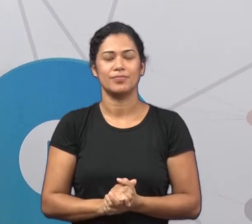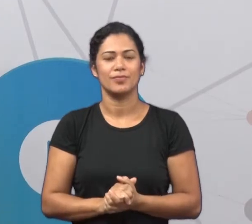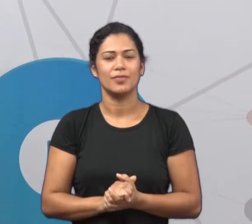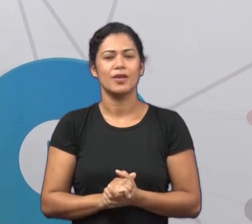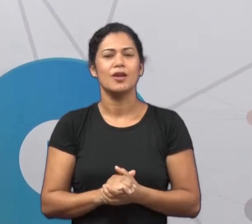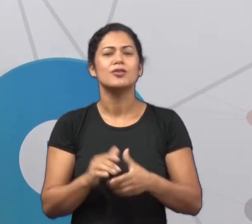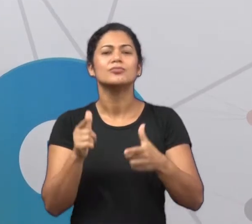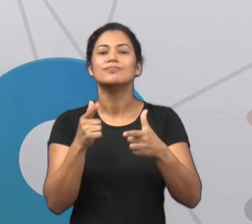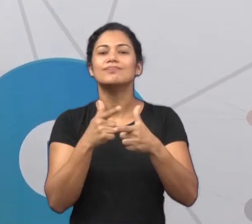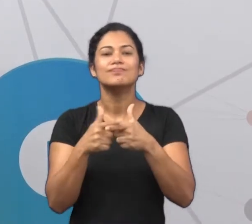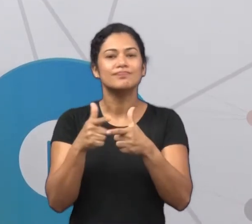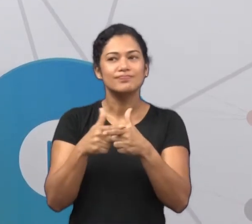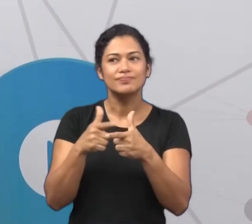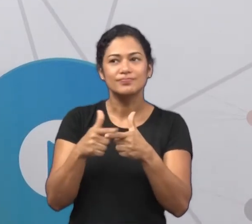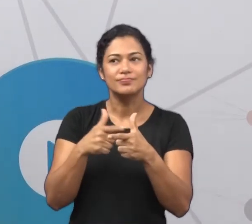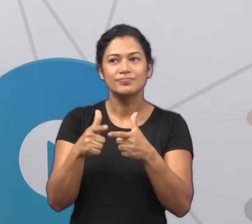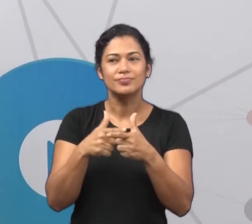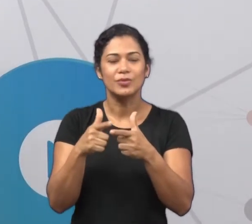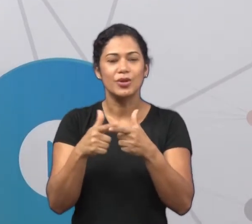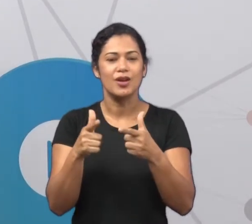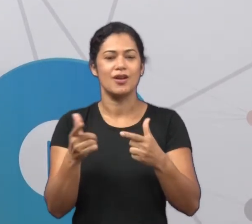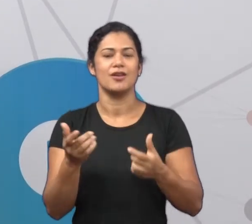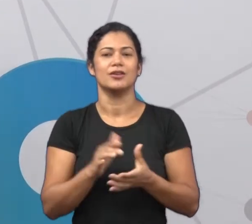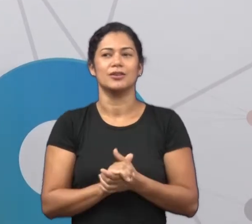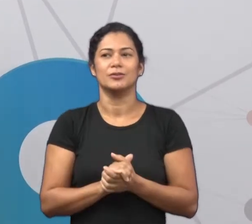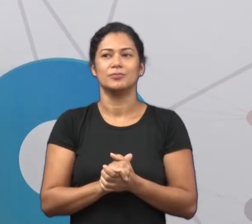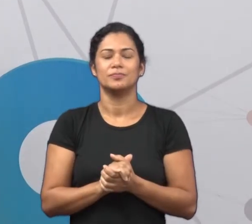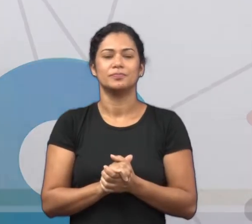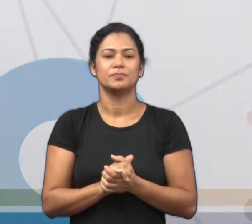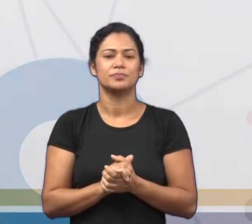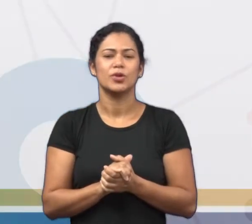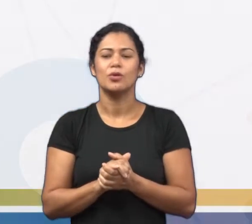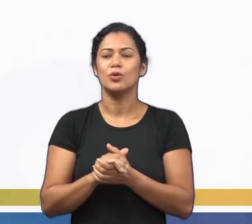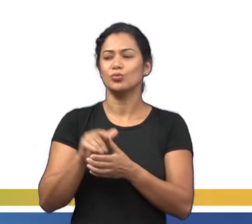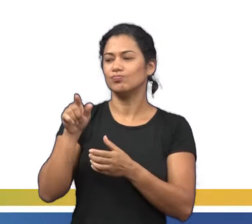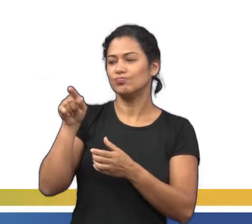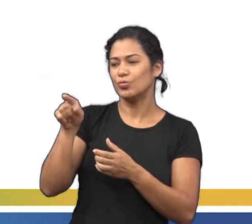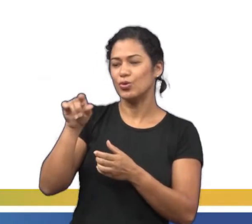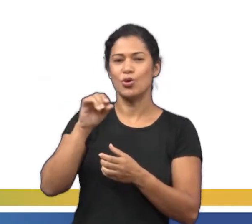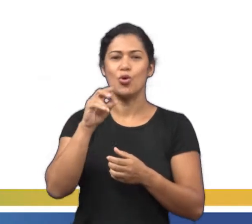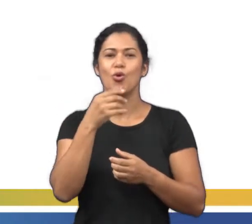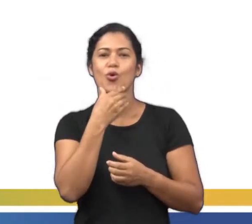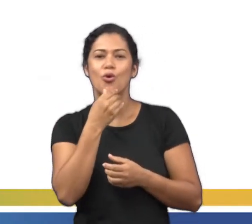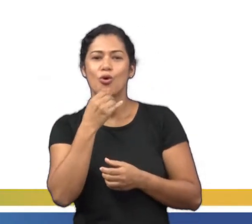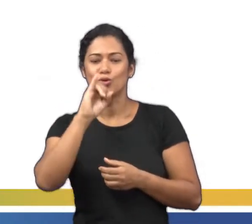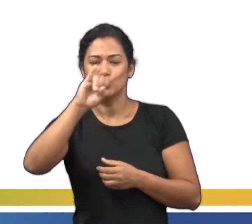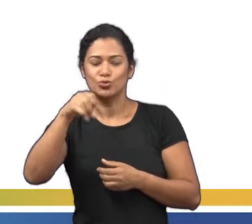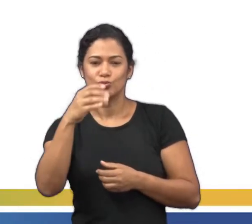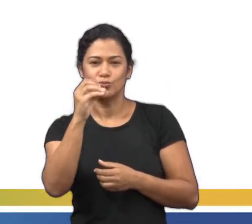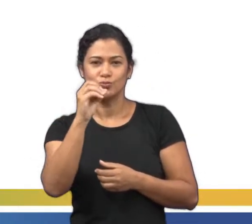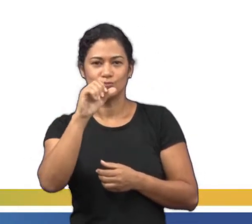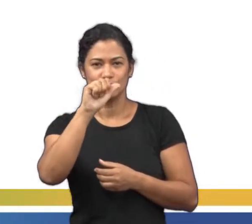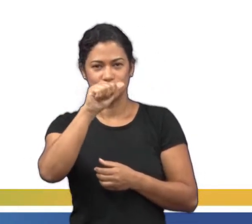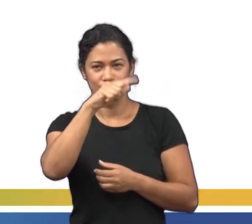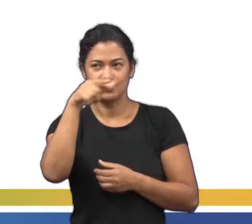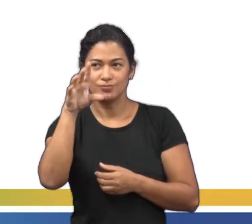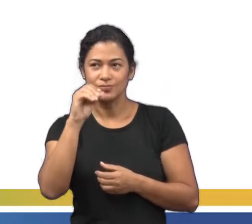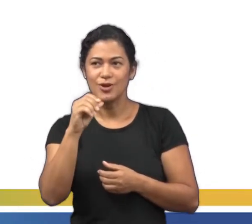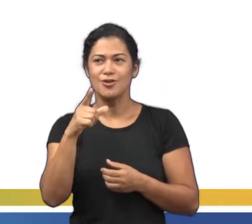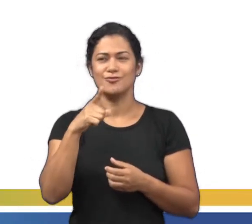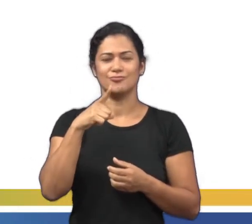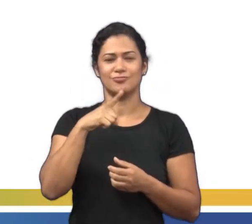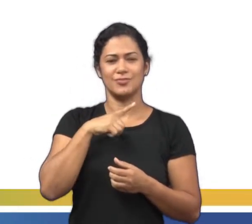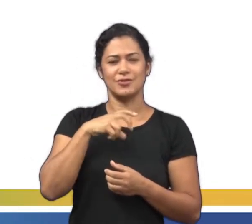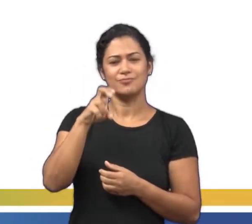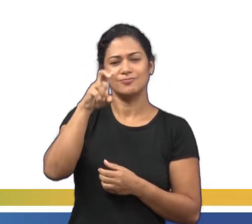Resolvendo o problema. A situação que eu tenho é essa daqui, ó. João tem 5 estantes em seu quarto. Em cada estante tem